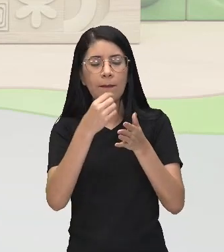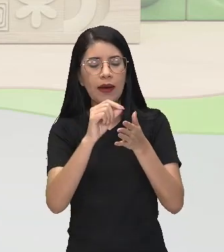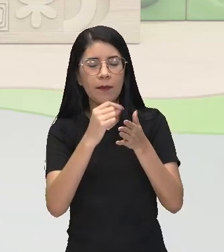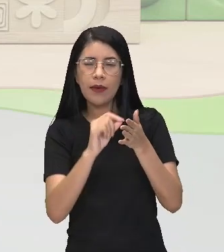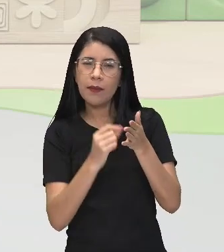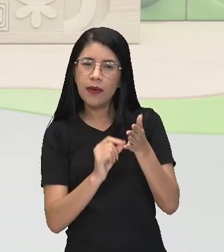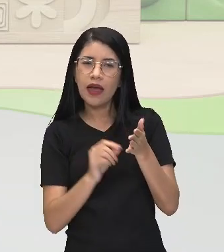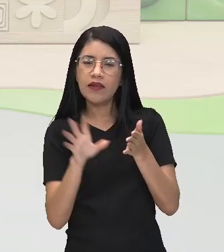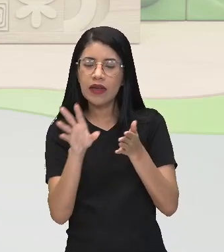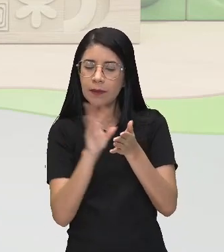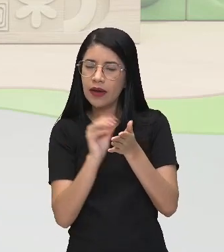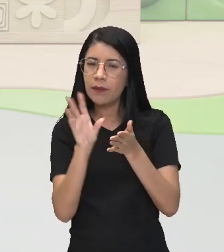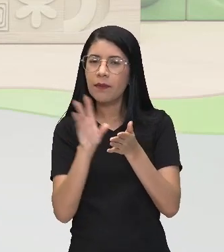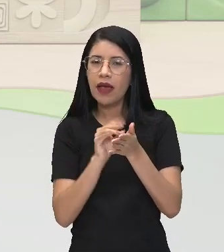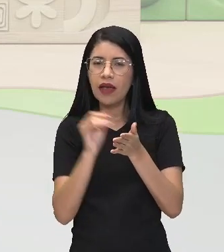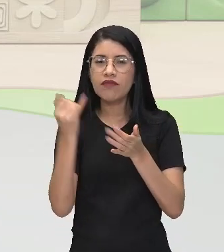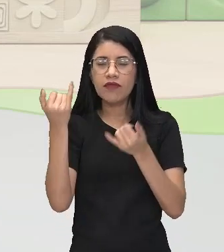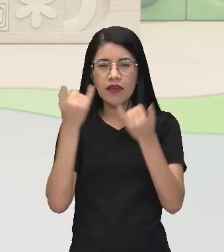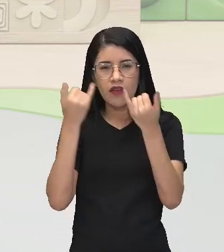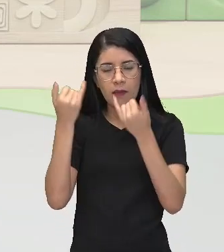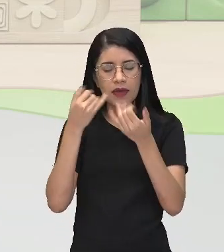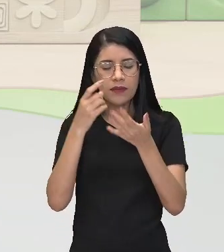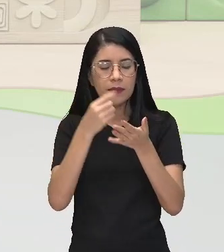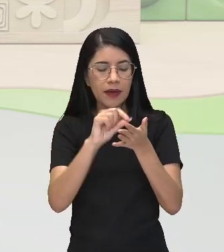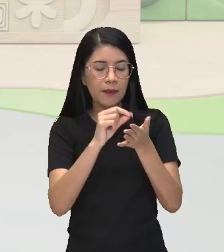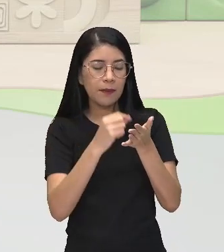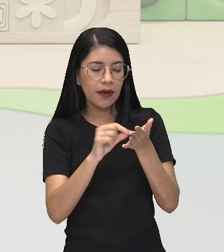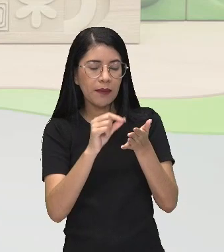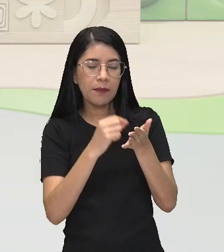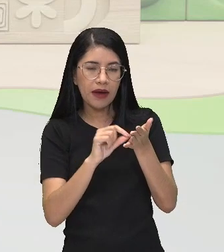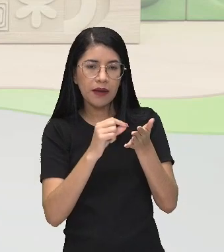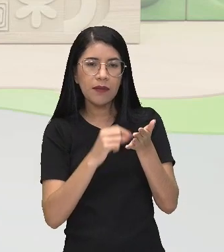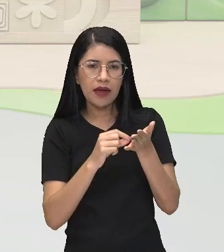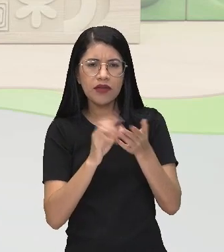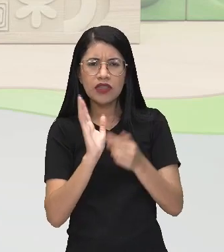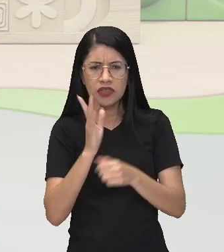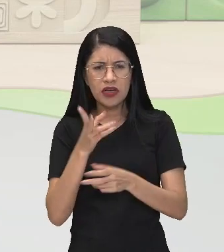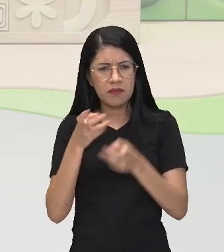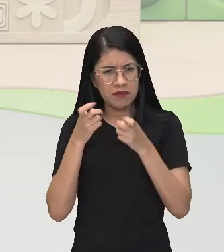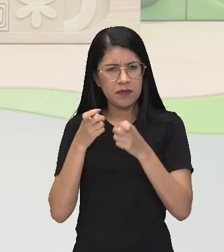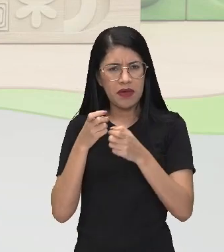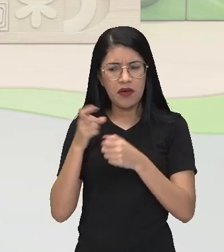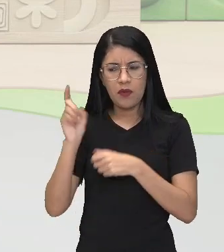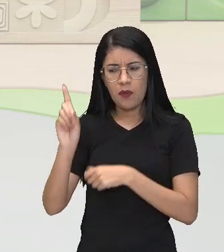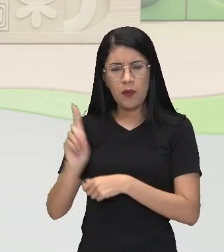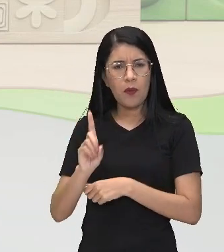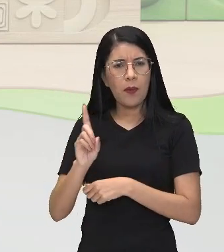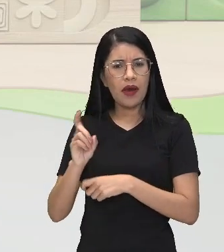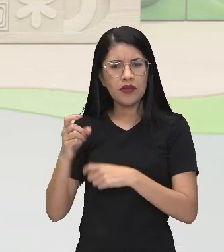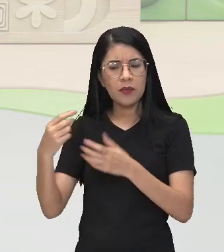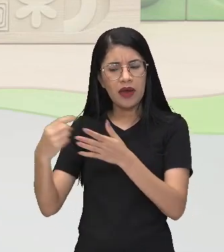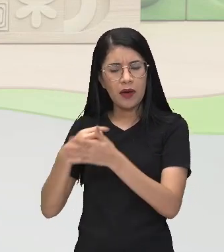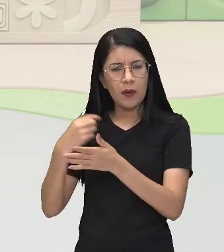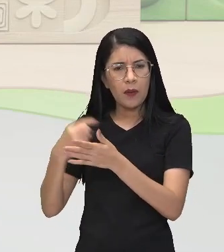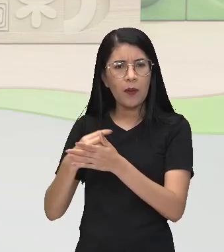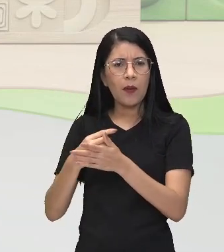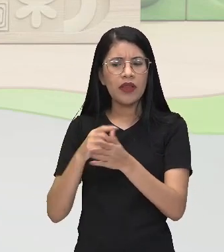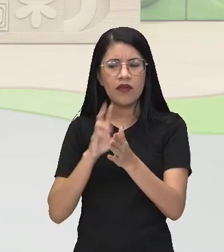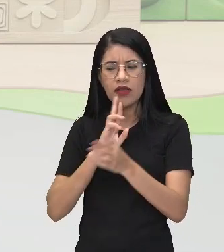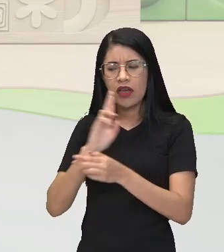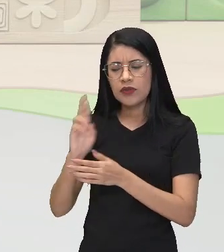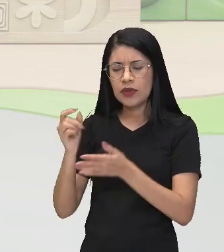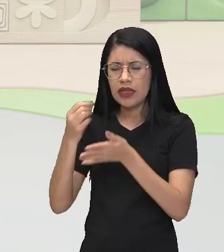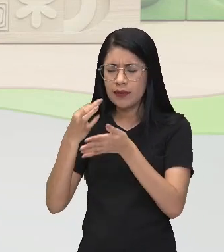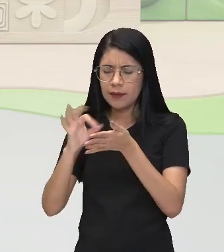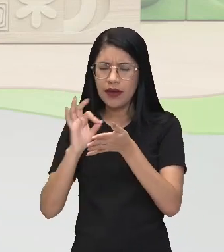o médico e vai explicar, ele está ali anotando. Já perceberam que o médico vai anotando tudo que você ou sua mãe